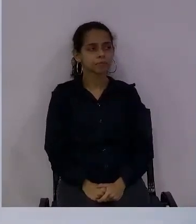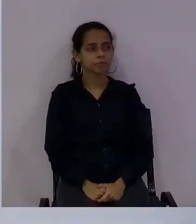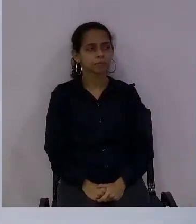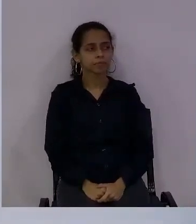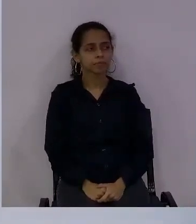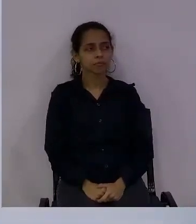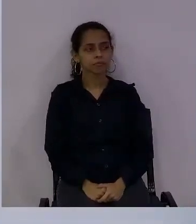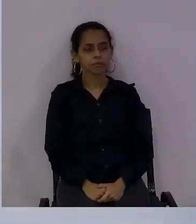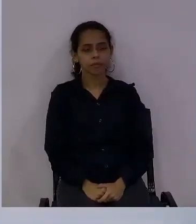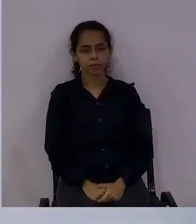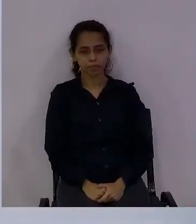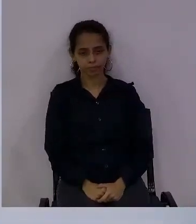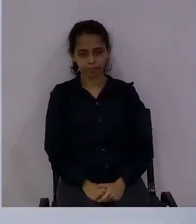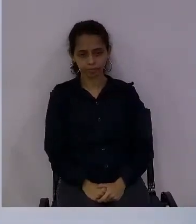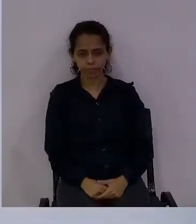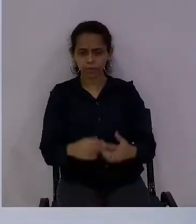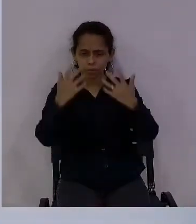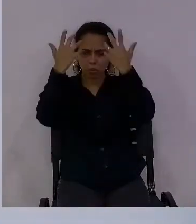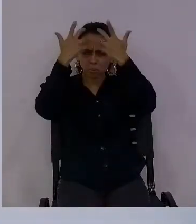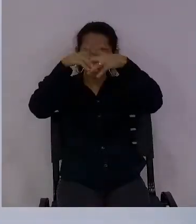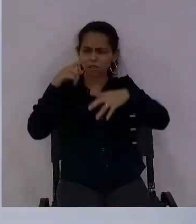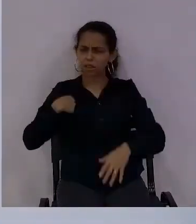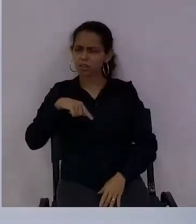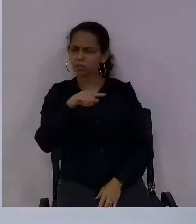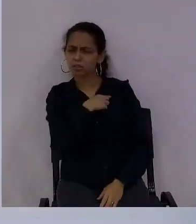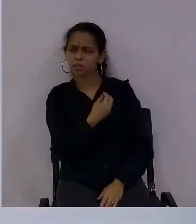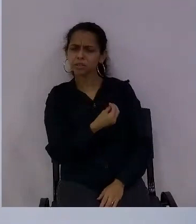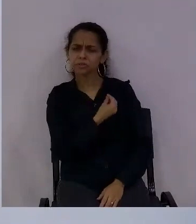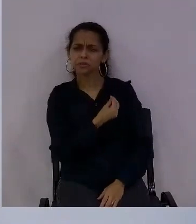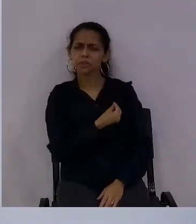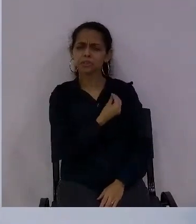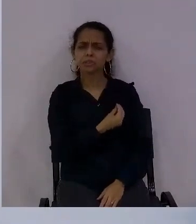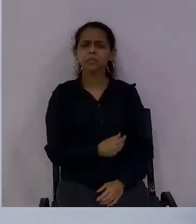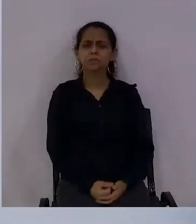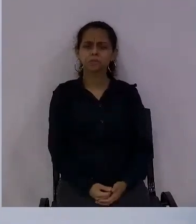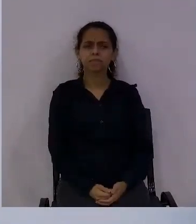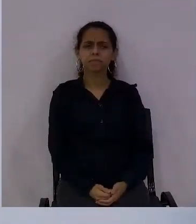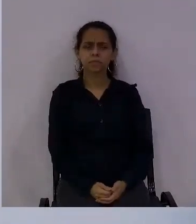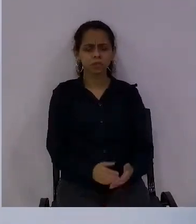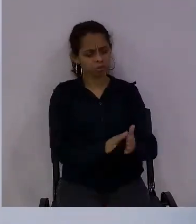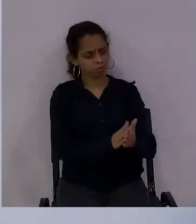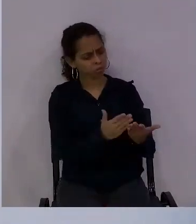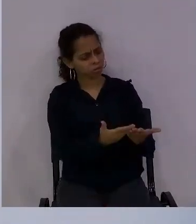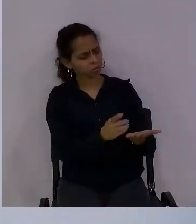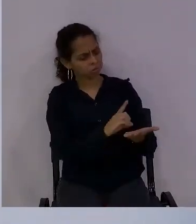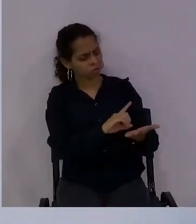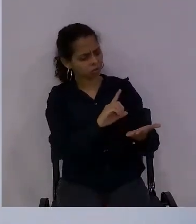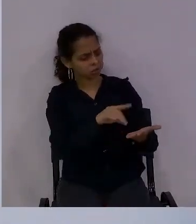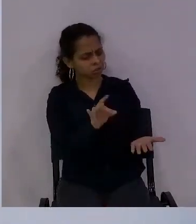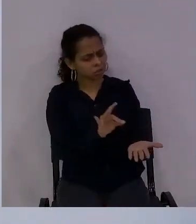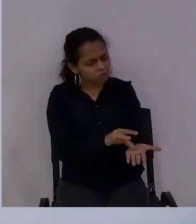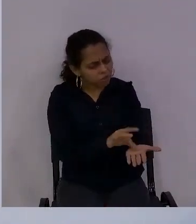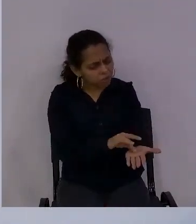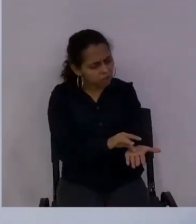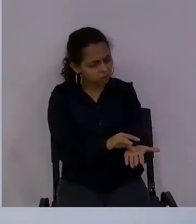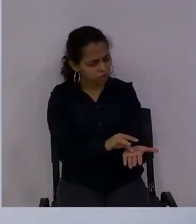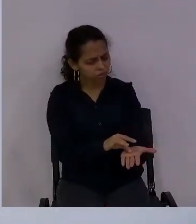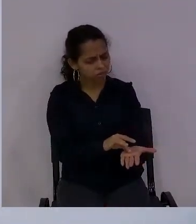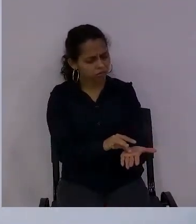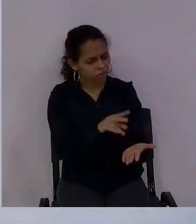Algumas aplicações para as nossas vidas diante dessas verdades que nós acabamos de